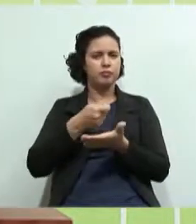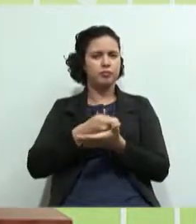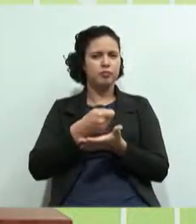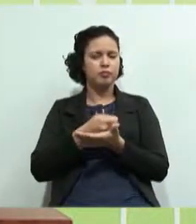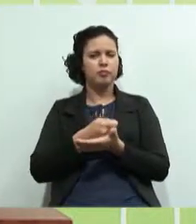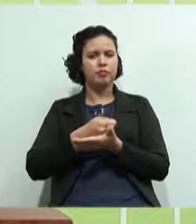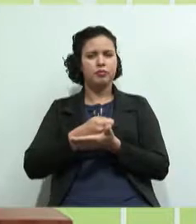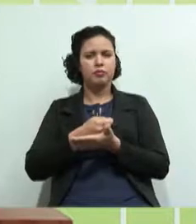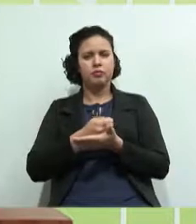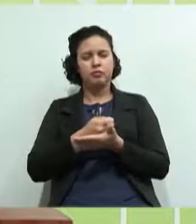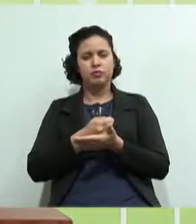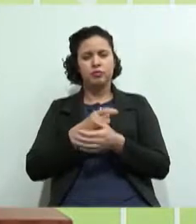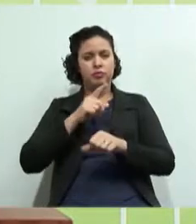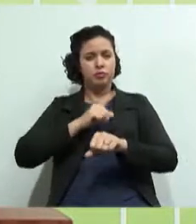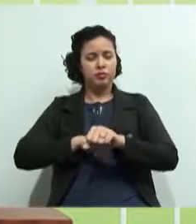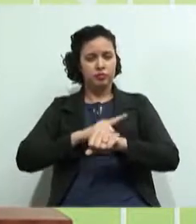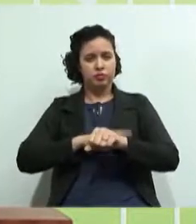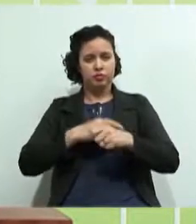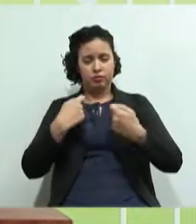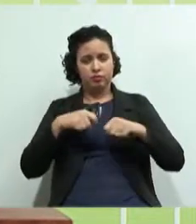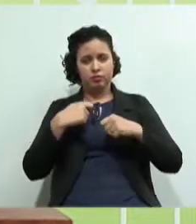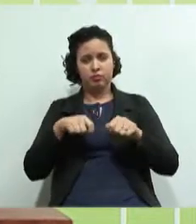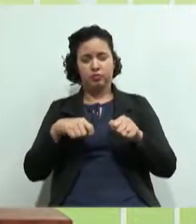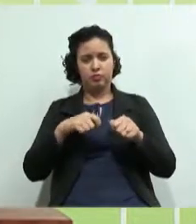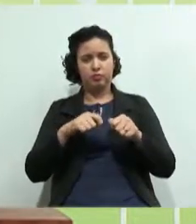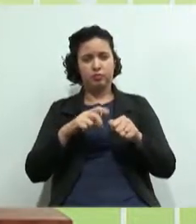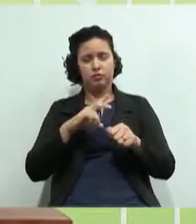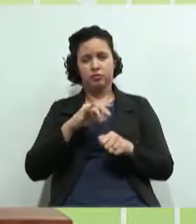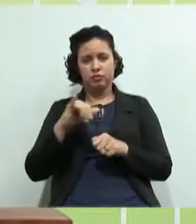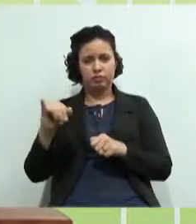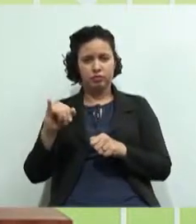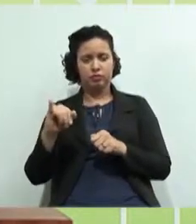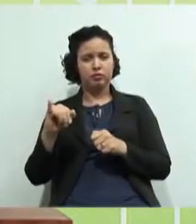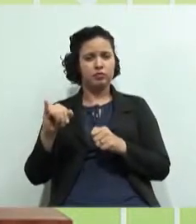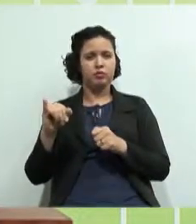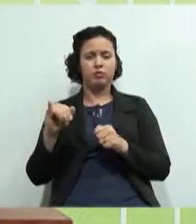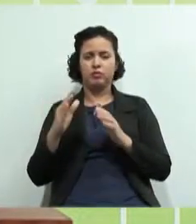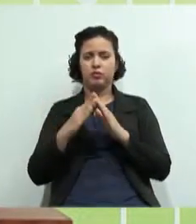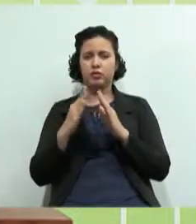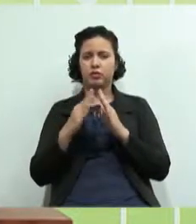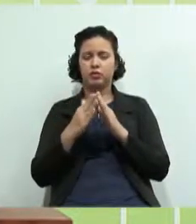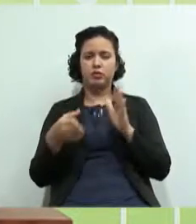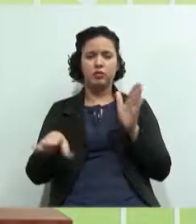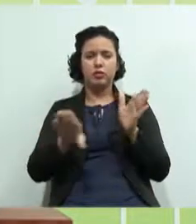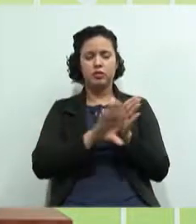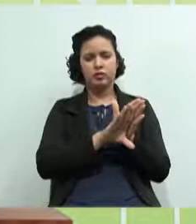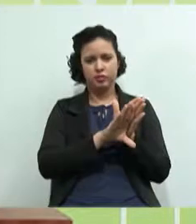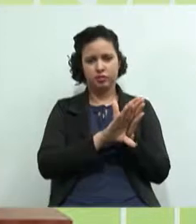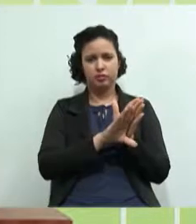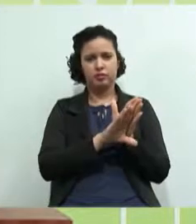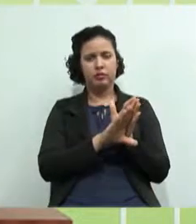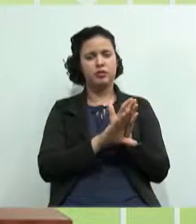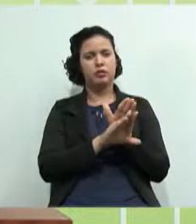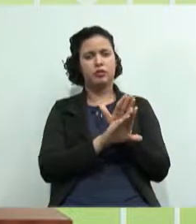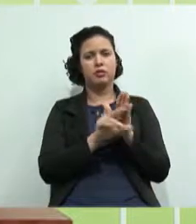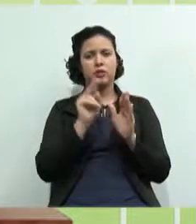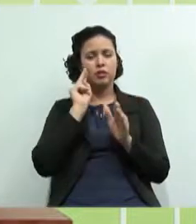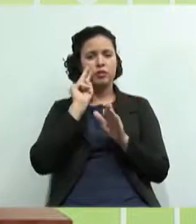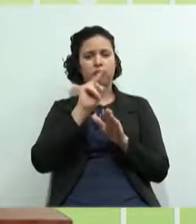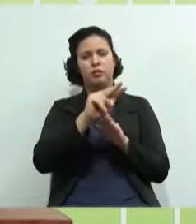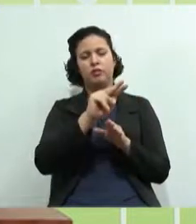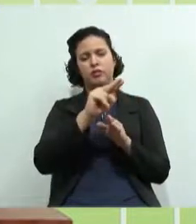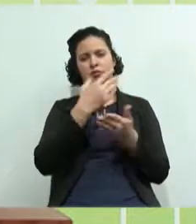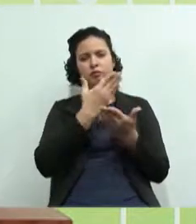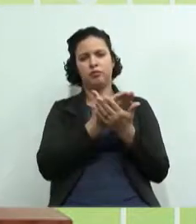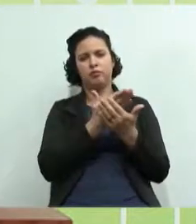meus pais? Que horas que eu tenho que sair de casa para poder realmente estar lá assistindo a videoaula? Então entenda bem, o planejamento